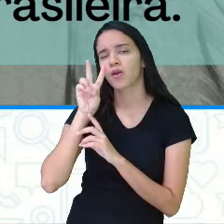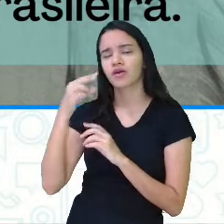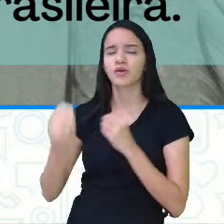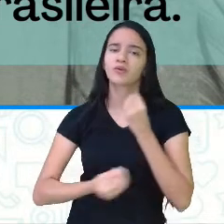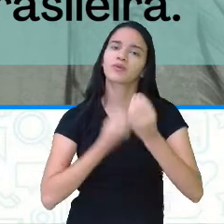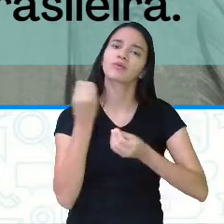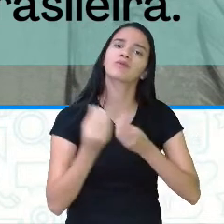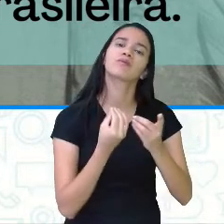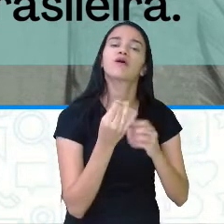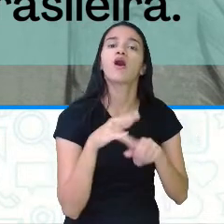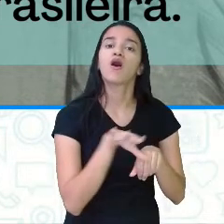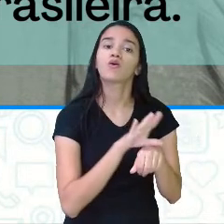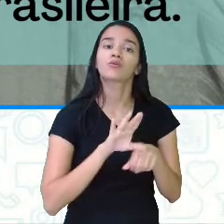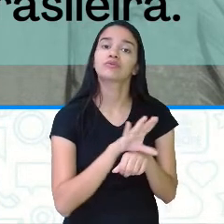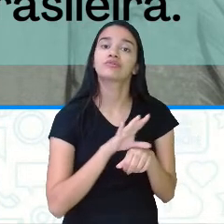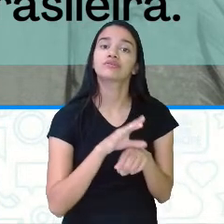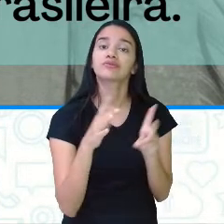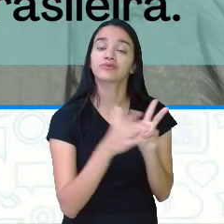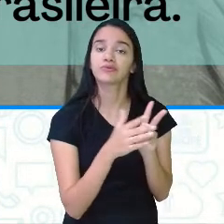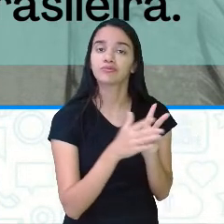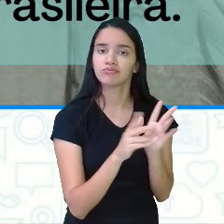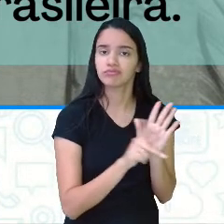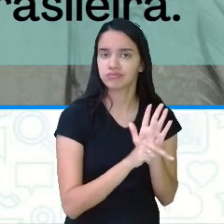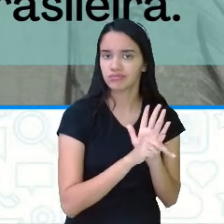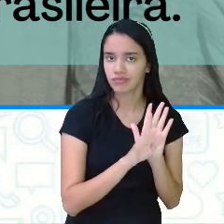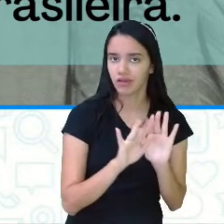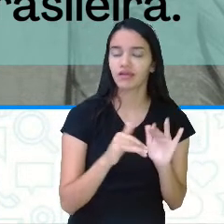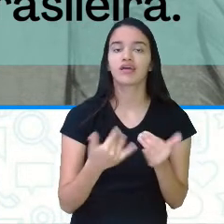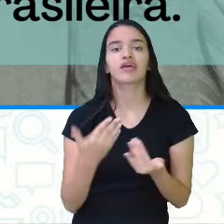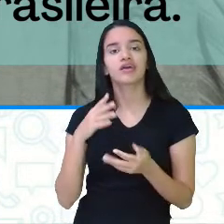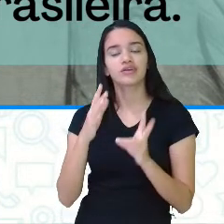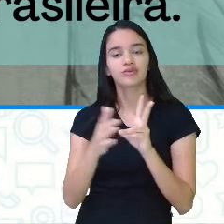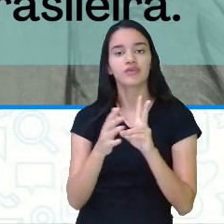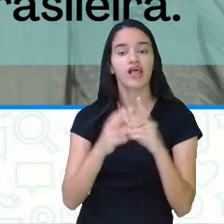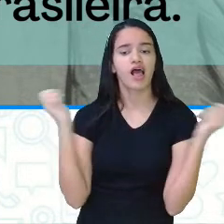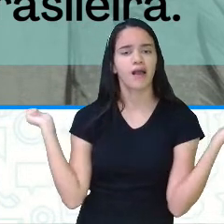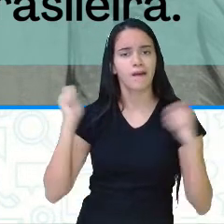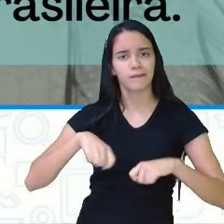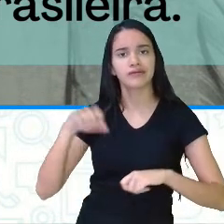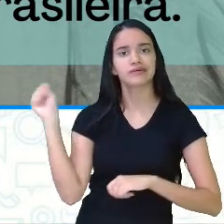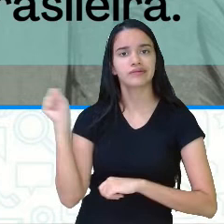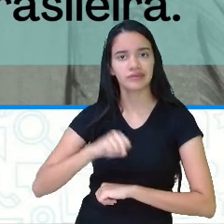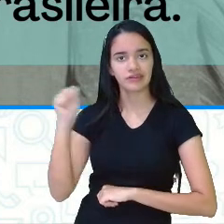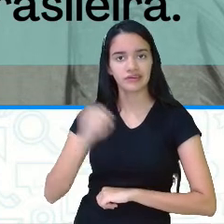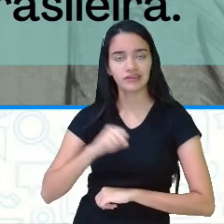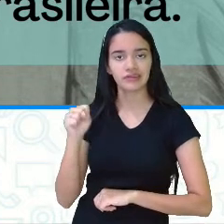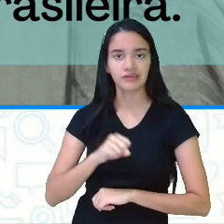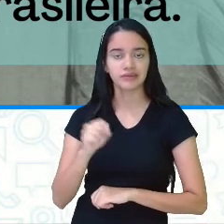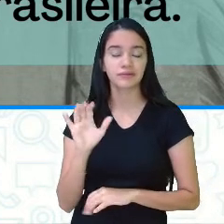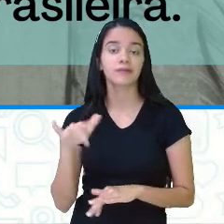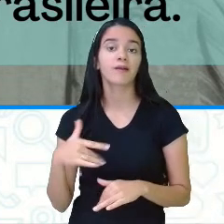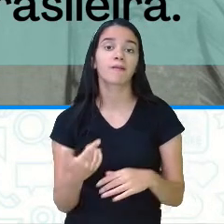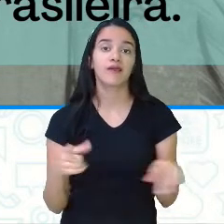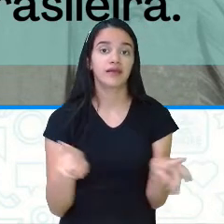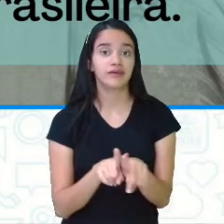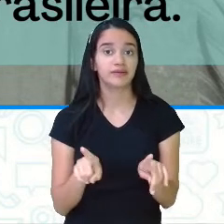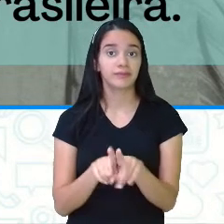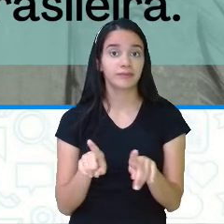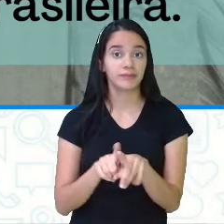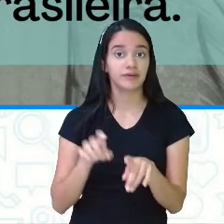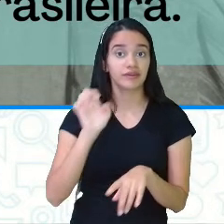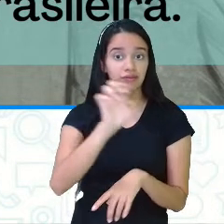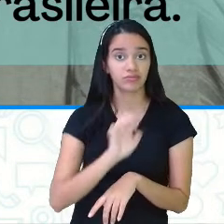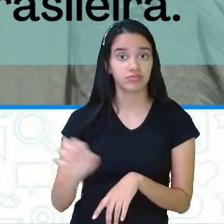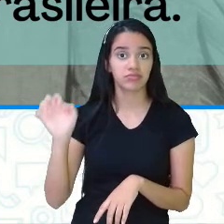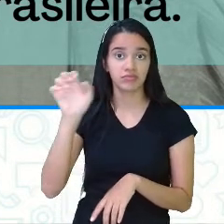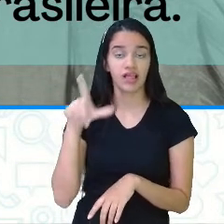Estatuto do Índio, onde mantém a ideia de que o indígena é parcialmente capaz e que necessita da tutela do Estado e